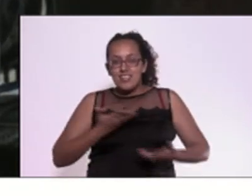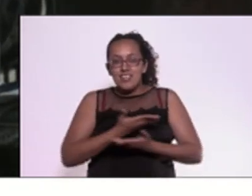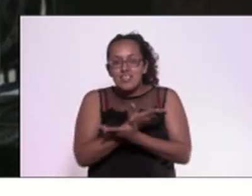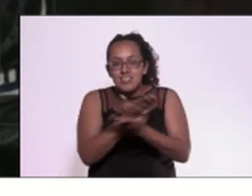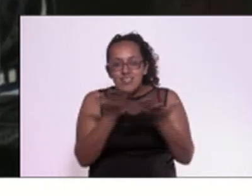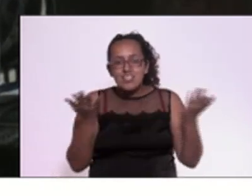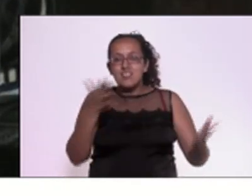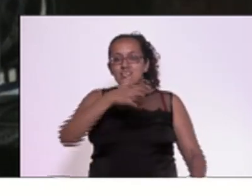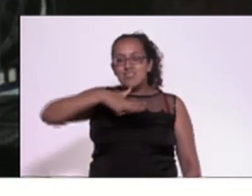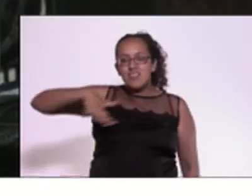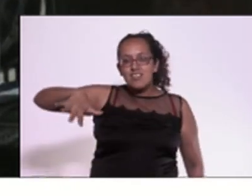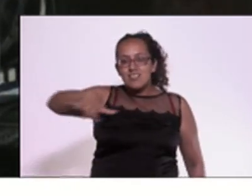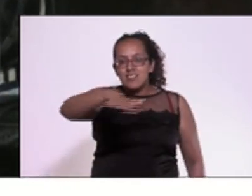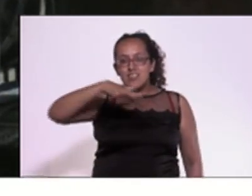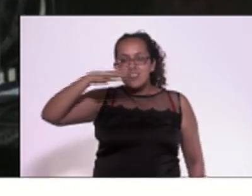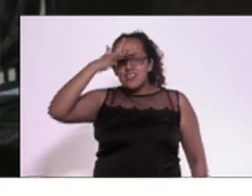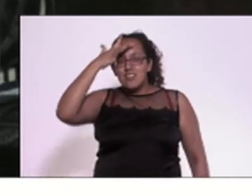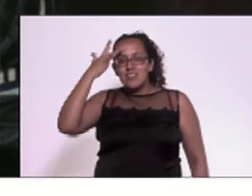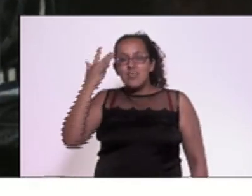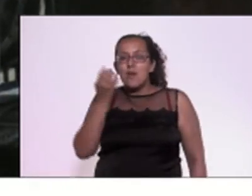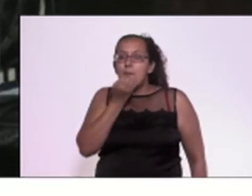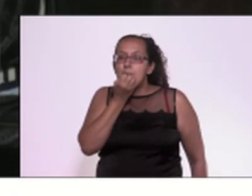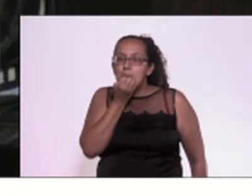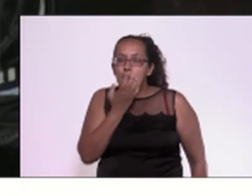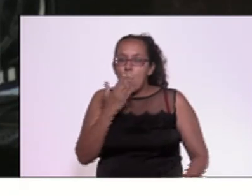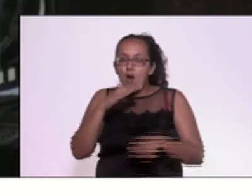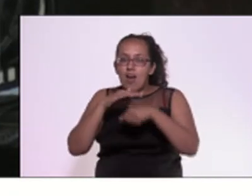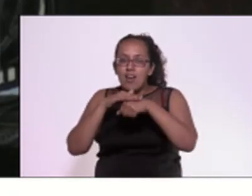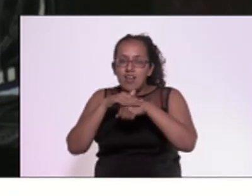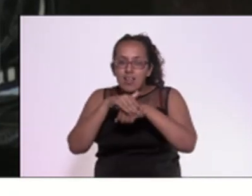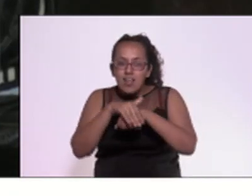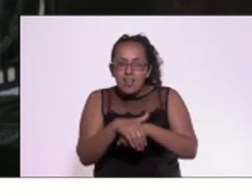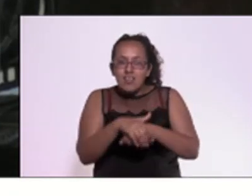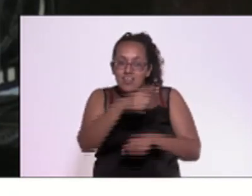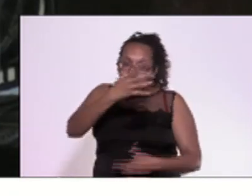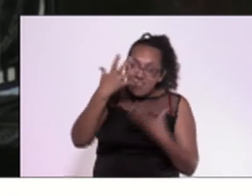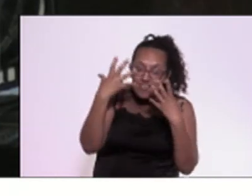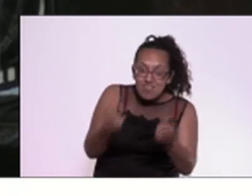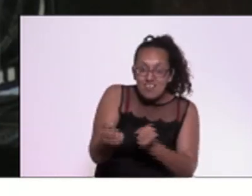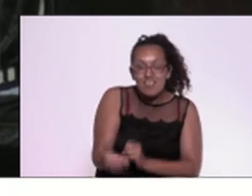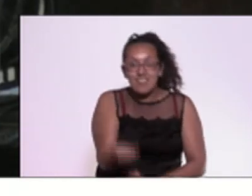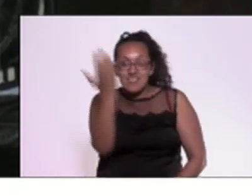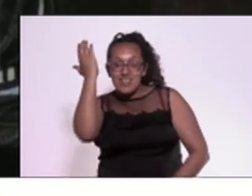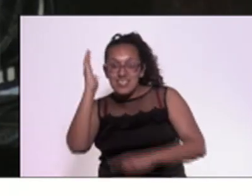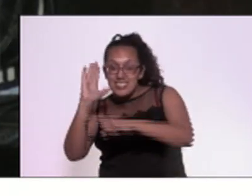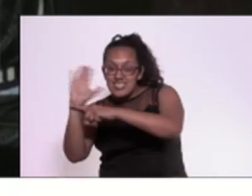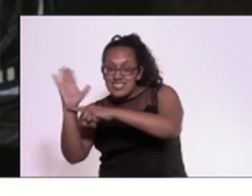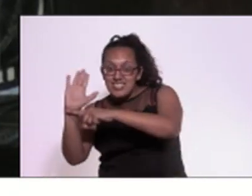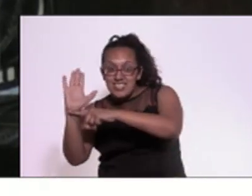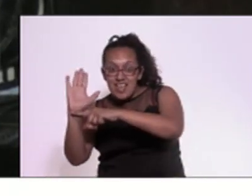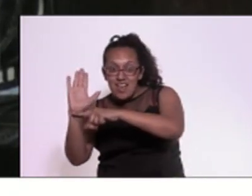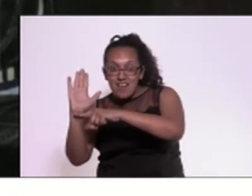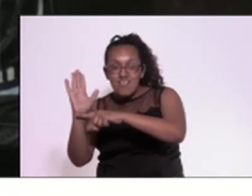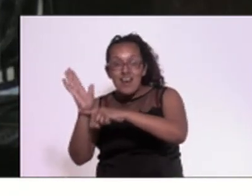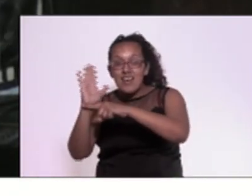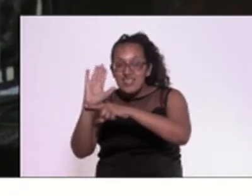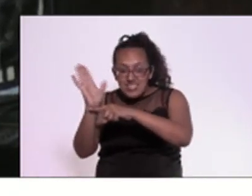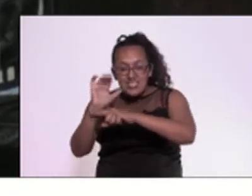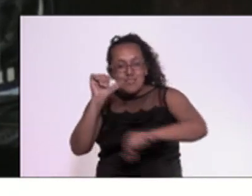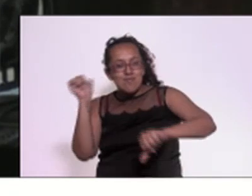por conta do meu invento, o posto de diretor cultural do Centro Cívico Escolar João Alfredo. Tive